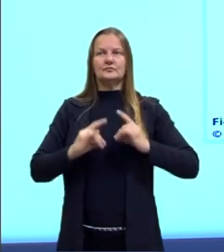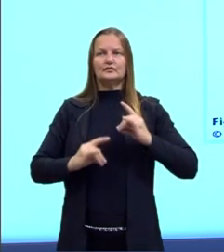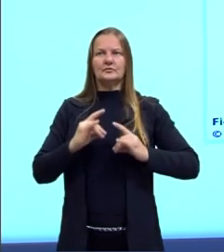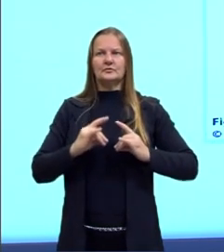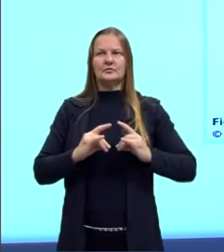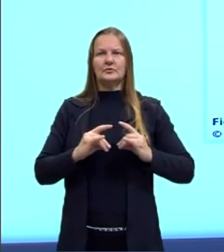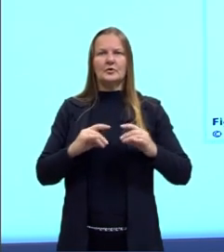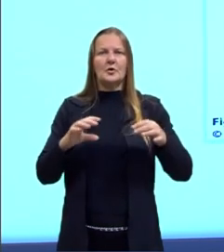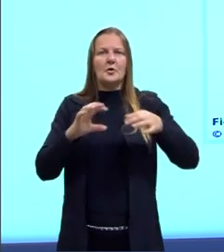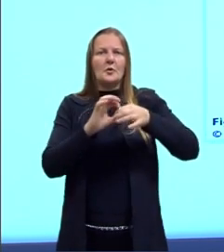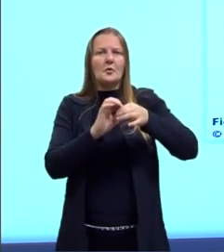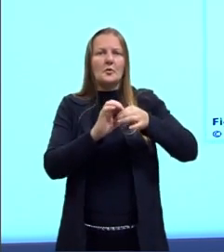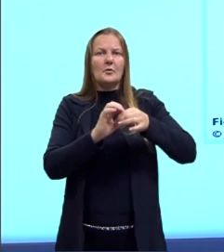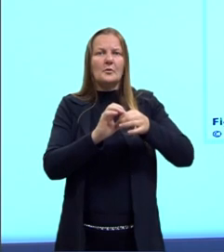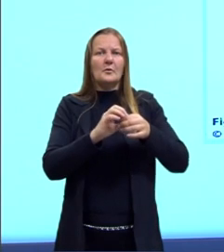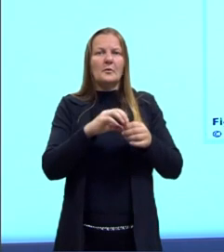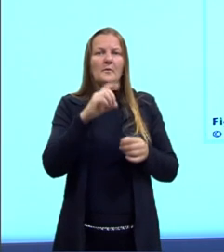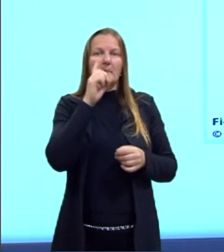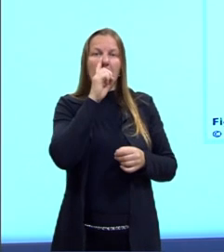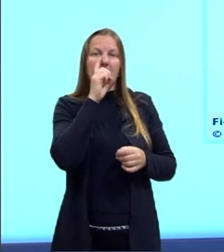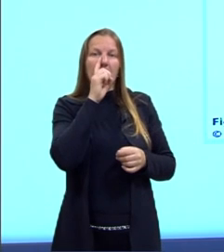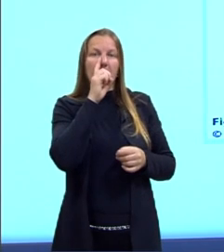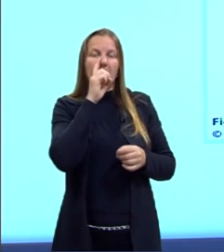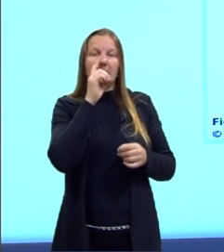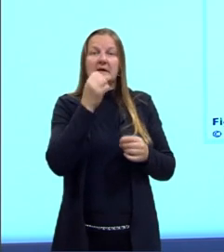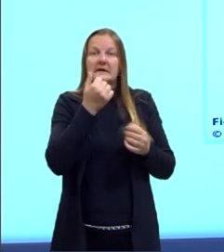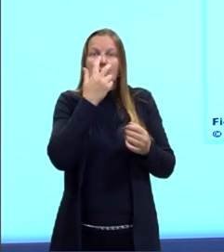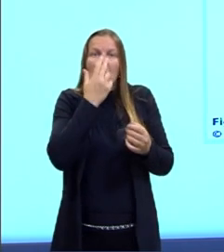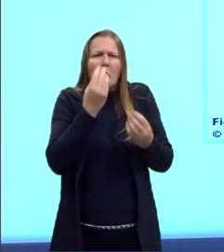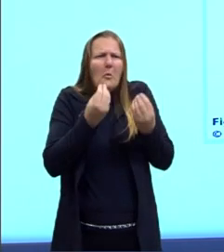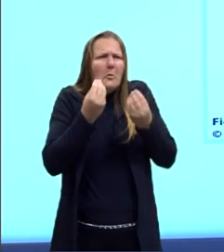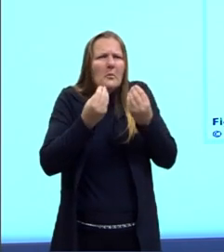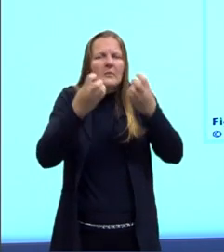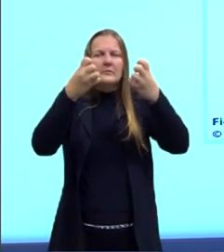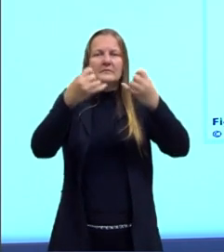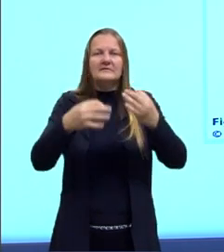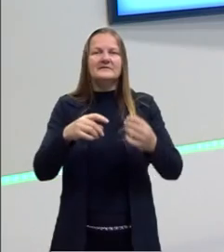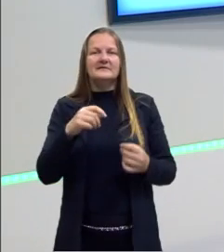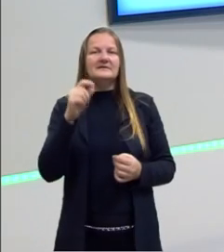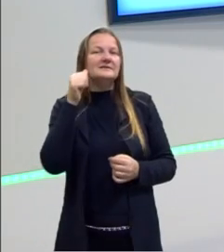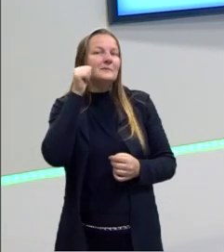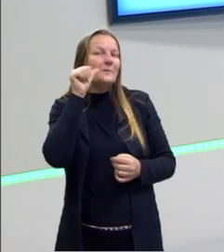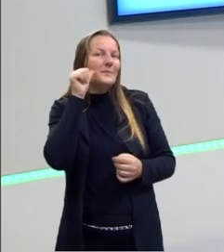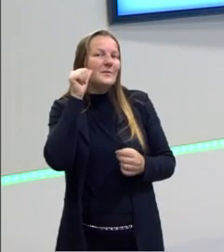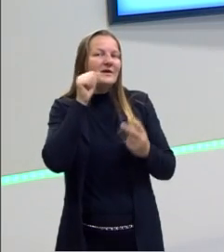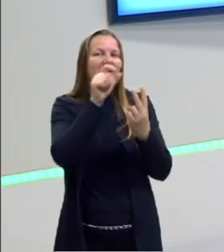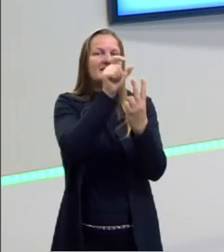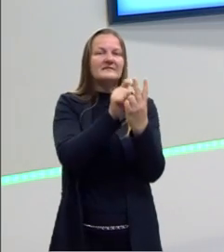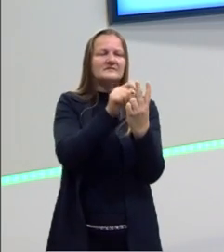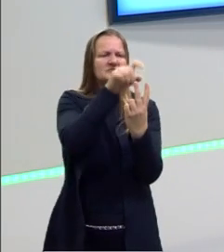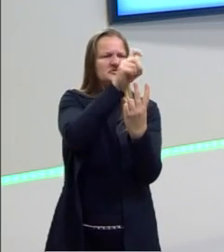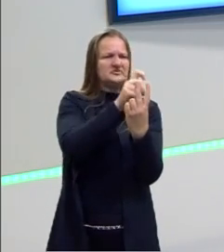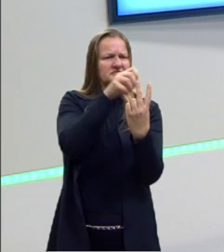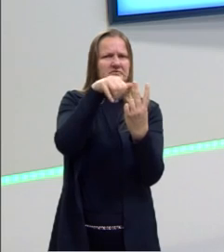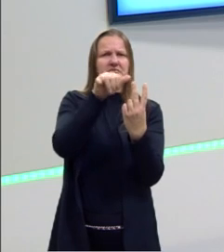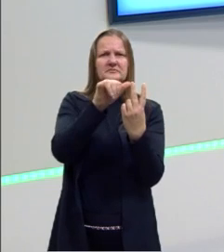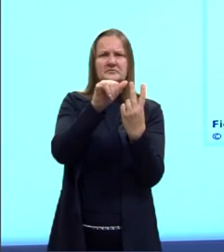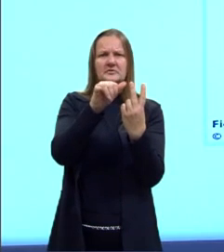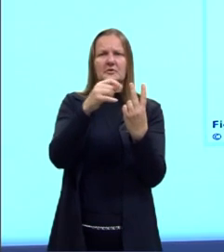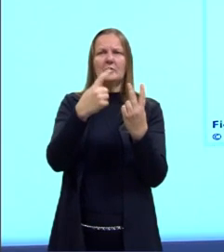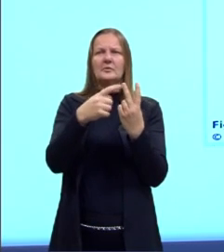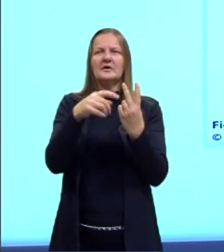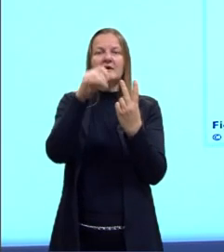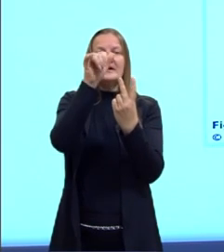sendo um indivíduo uma indivíduo do sexo feminino Como assim porque gente porque aqui ó no Y